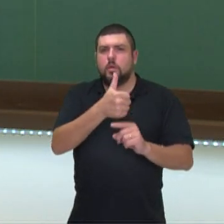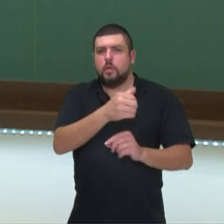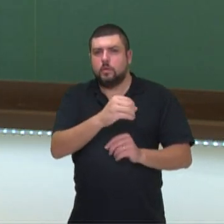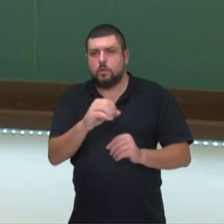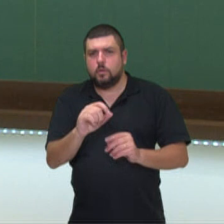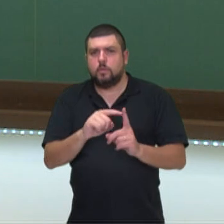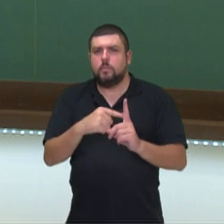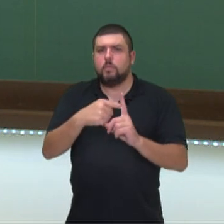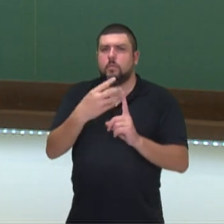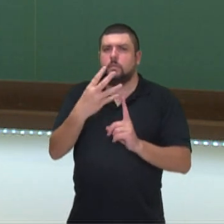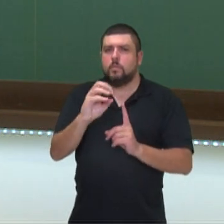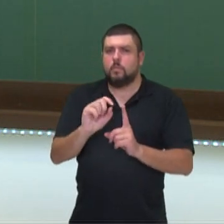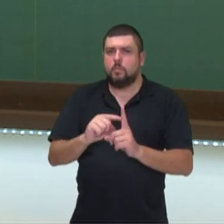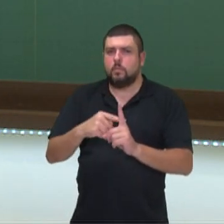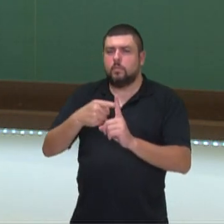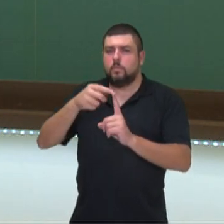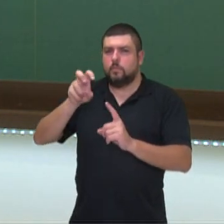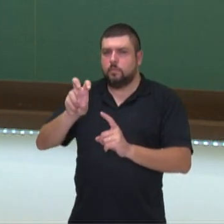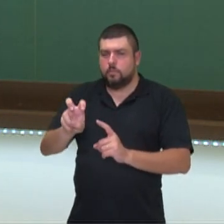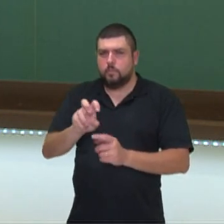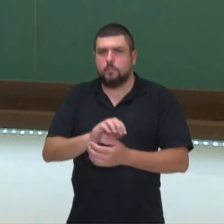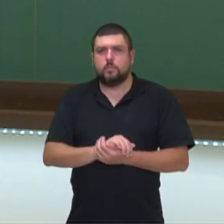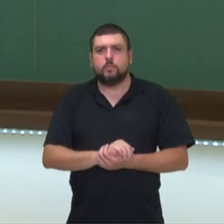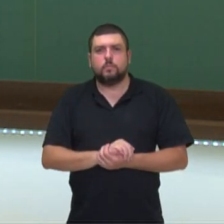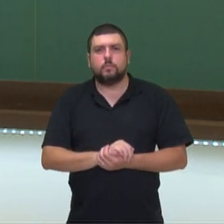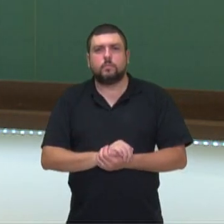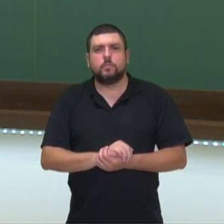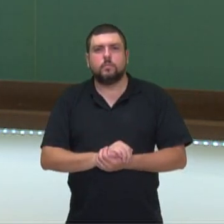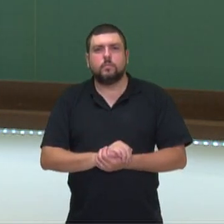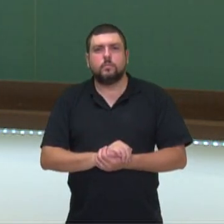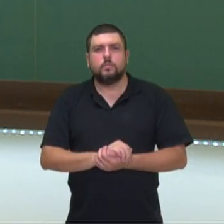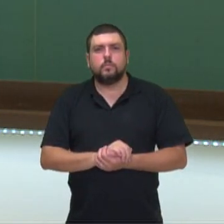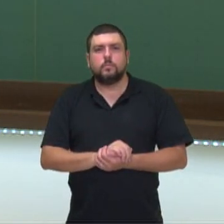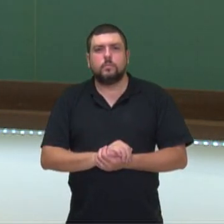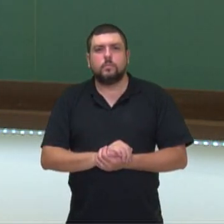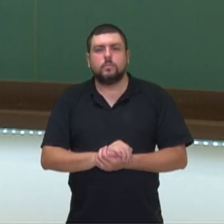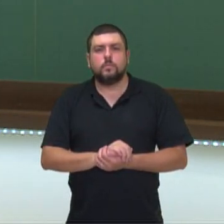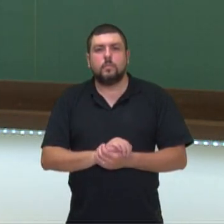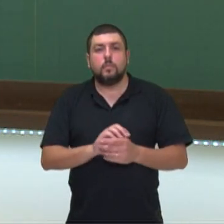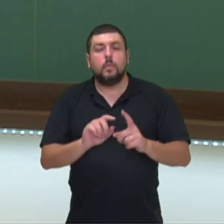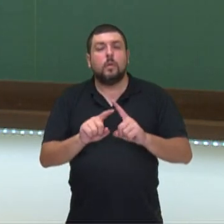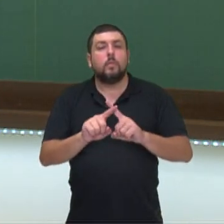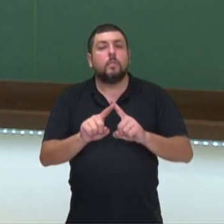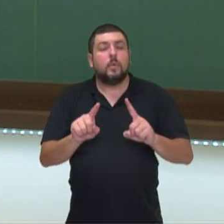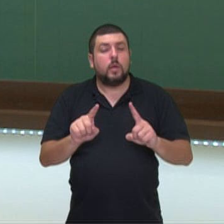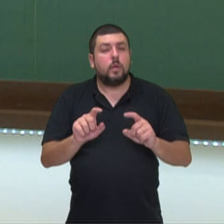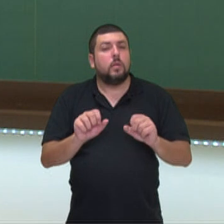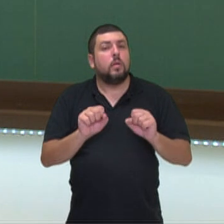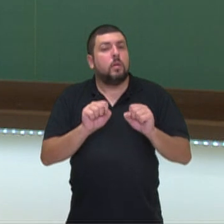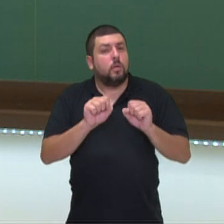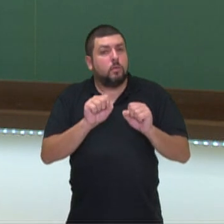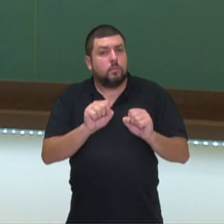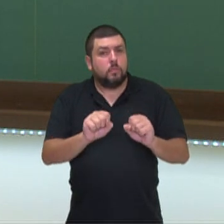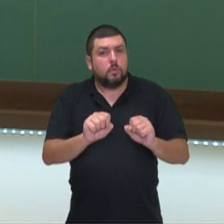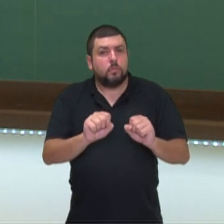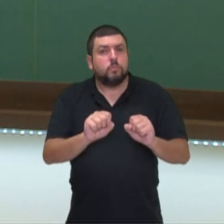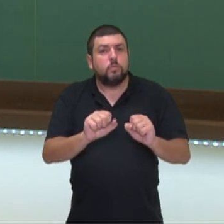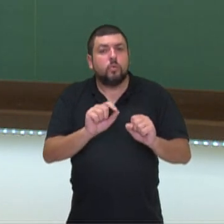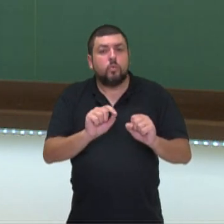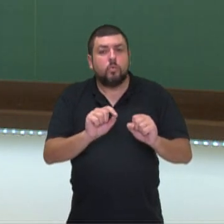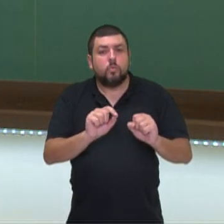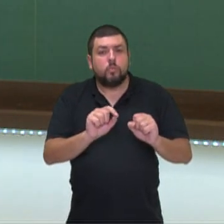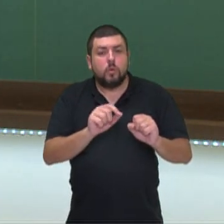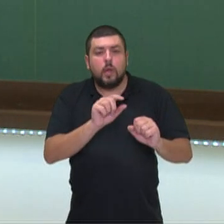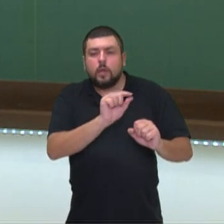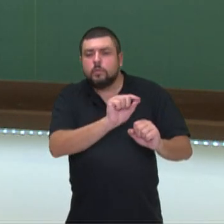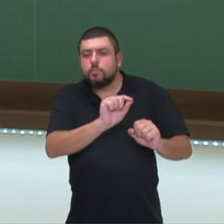5. Só que eu posso transformar esses números nesses algarismos multiplicados por múltiplos de 10.